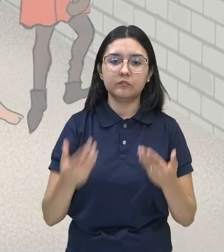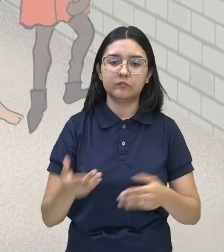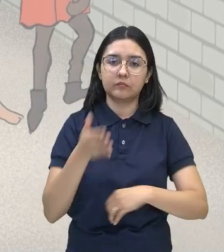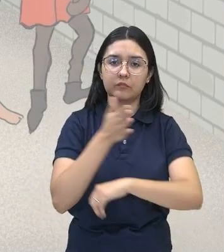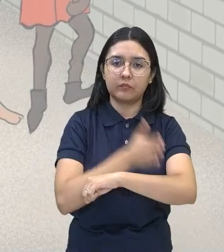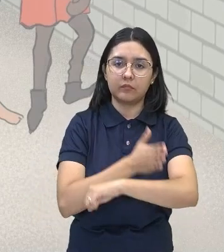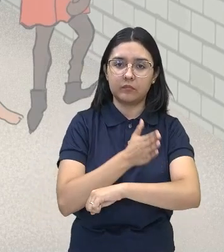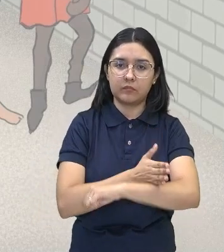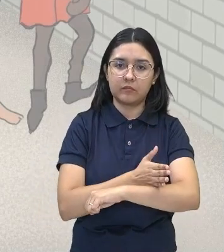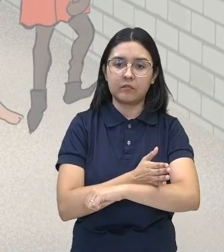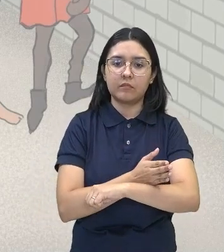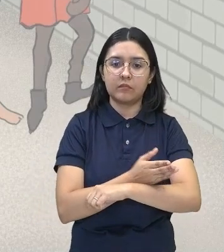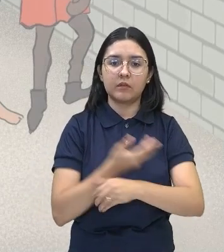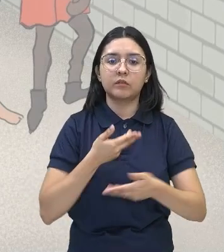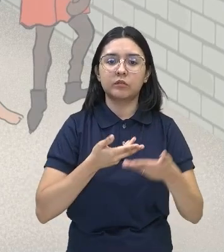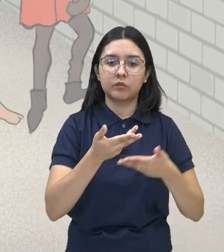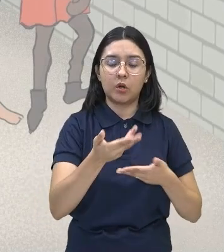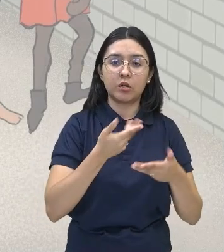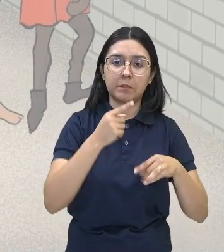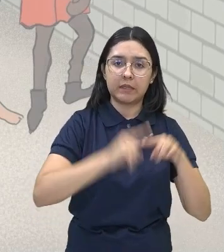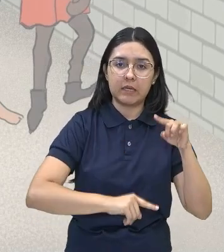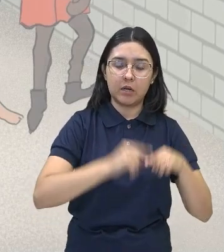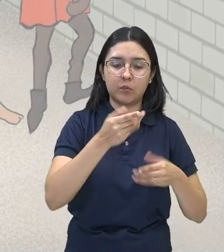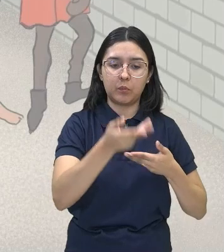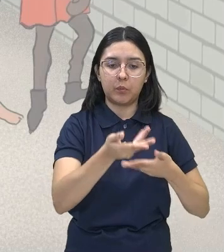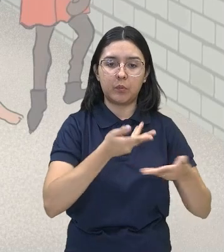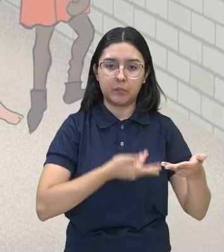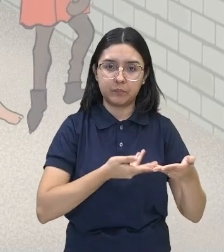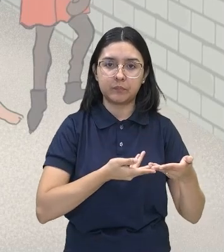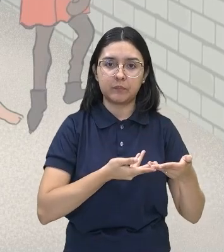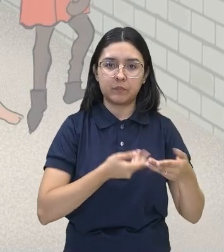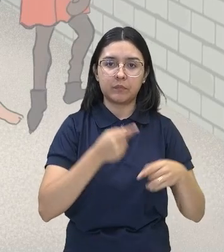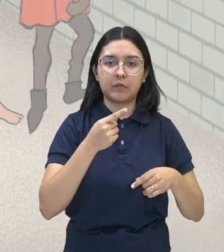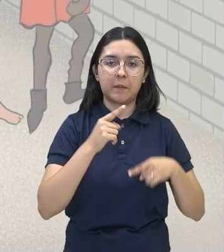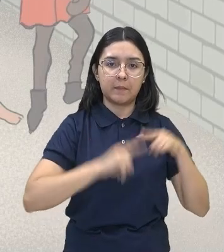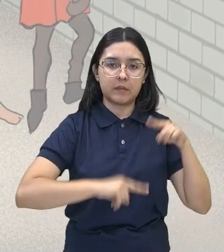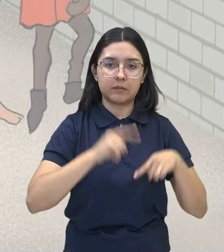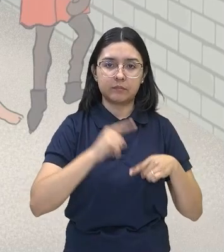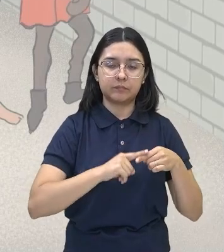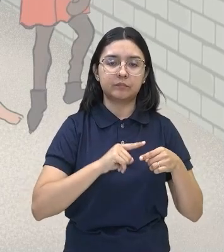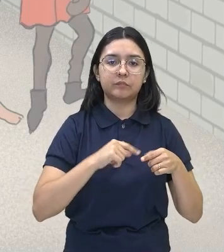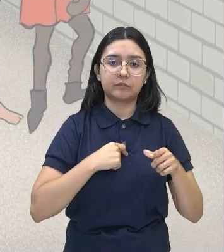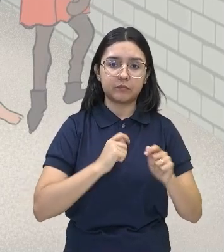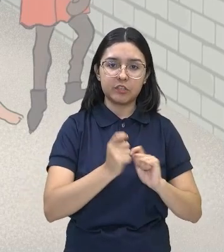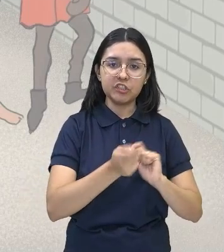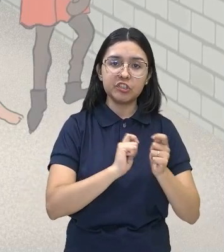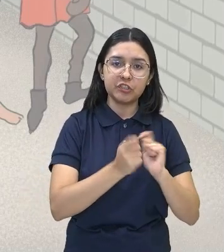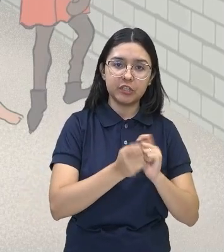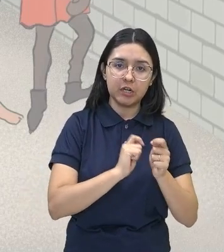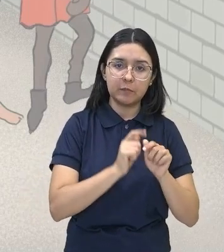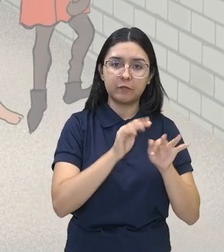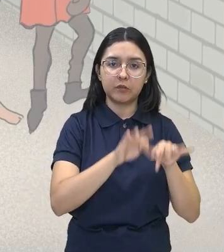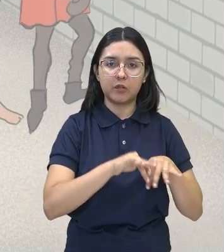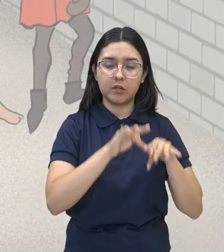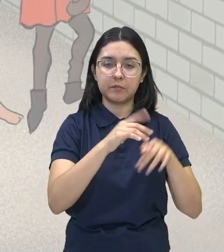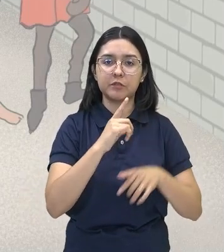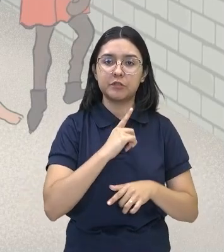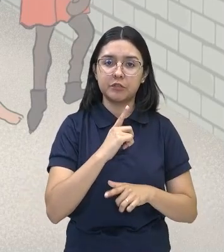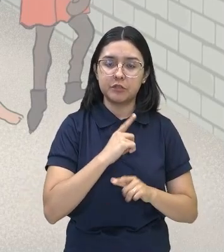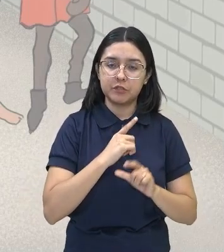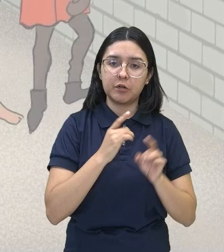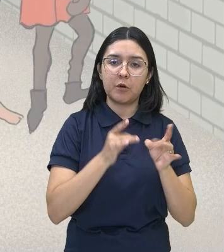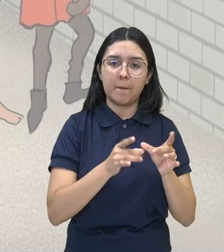Média, troca de mercadoria por outra mercadoria, escambo, feudalismo. Existia o comércio com